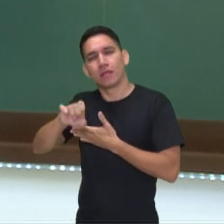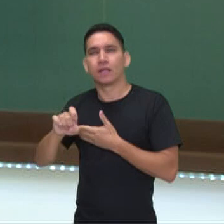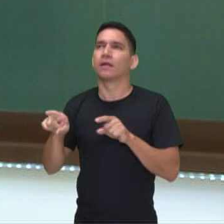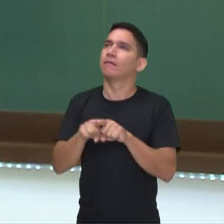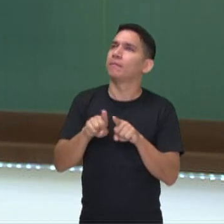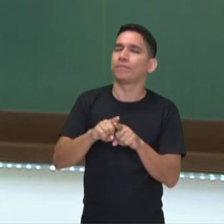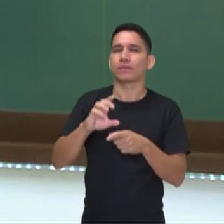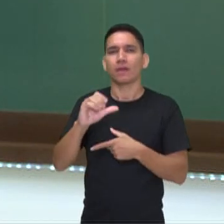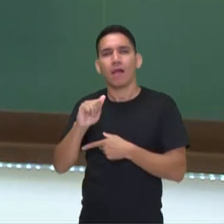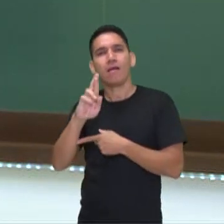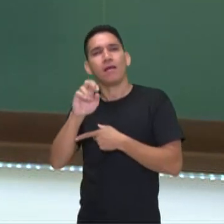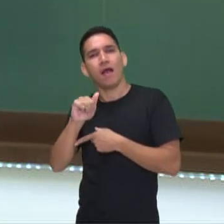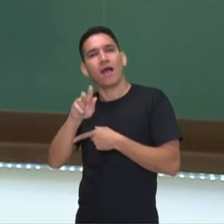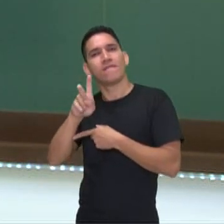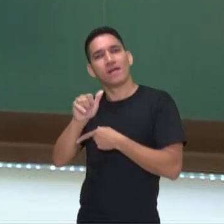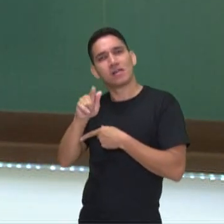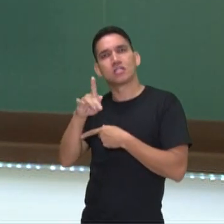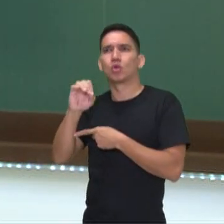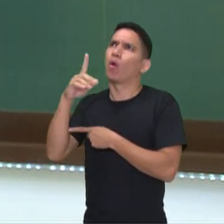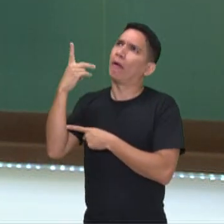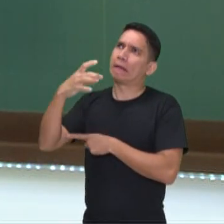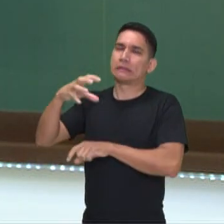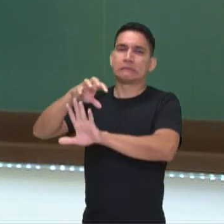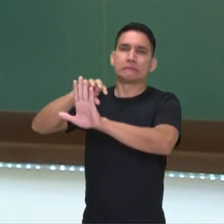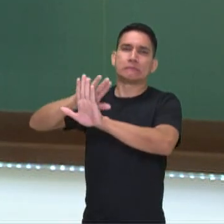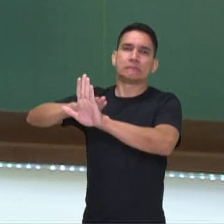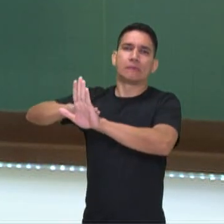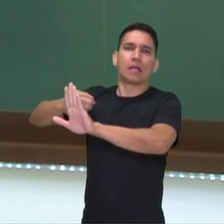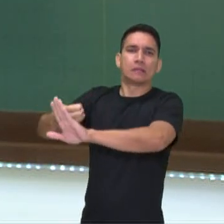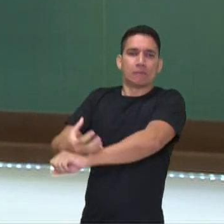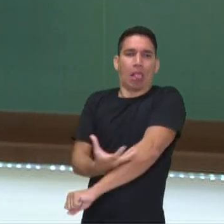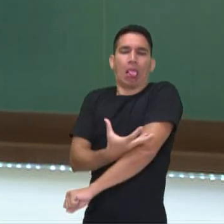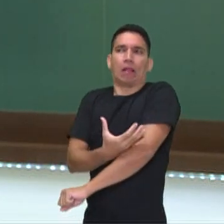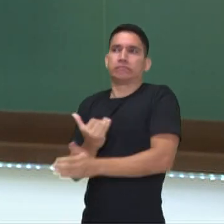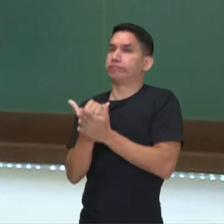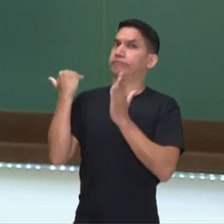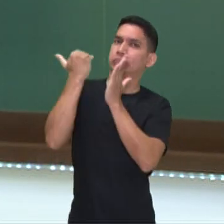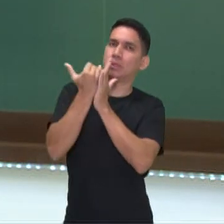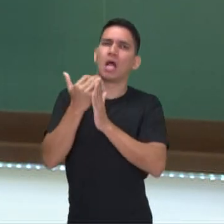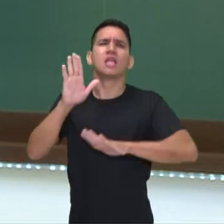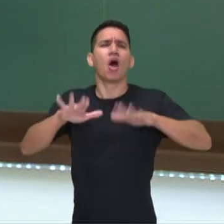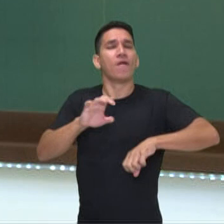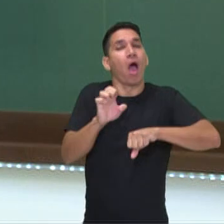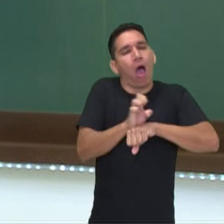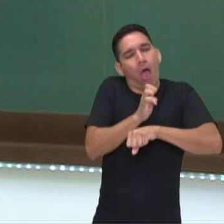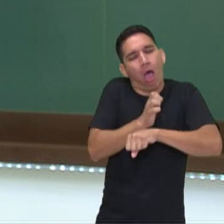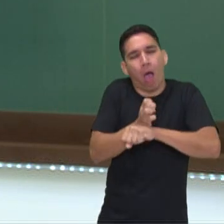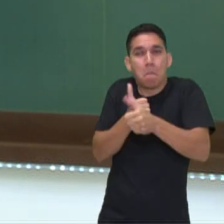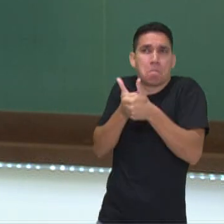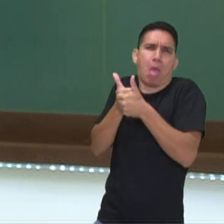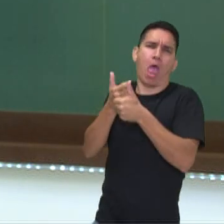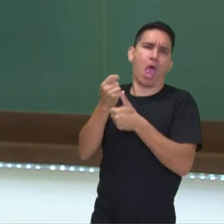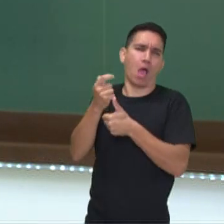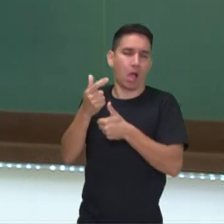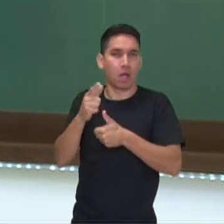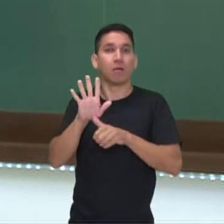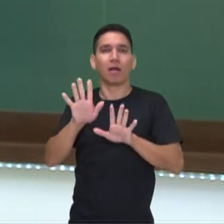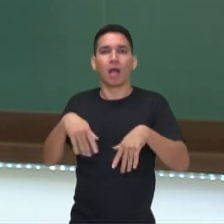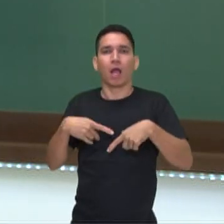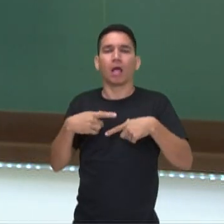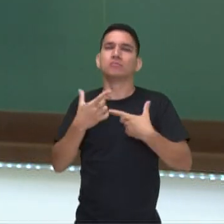de sentimentalismo ao extremo. O Aleijadinho talvez que chegue bem próximo disso, com uma caracterização um pouco mais única, com os